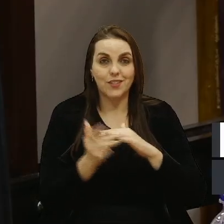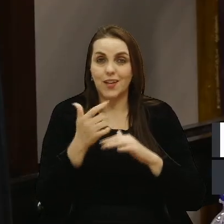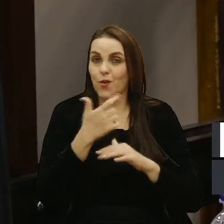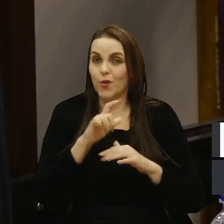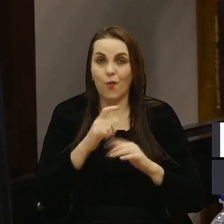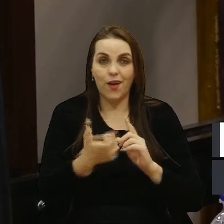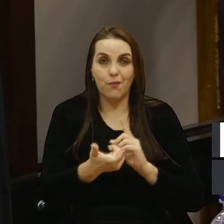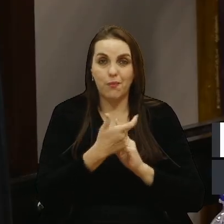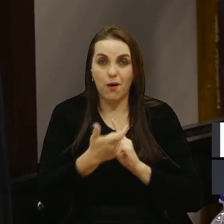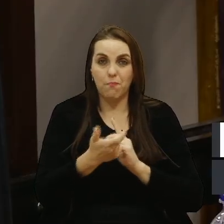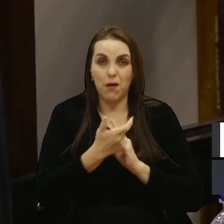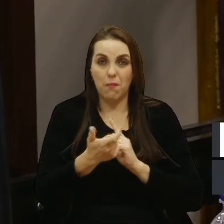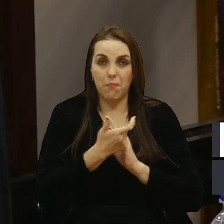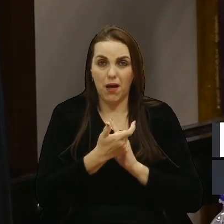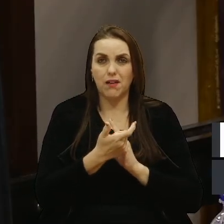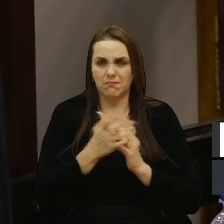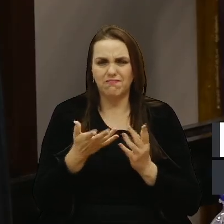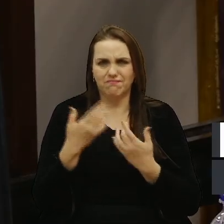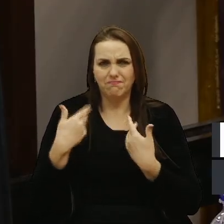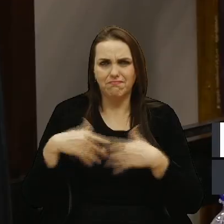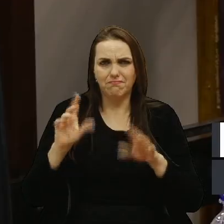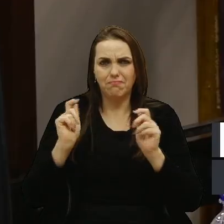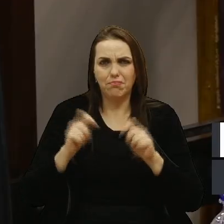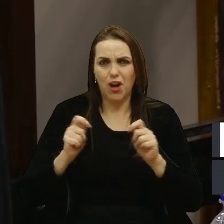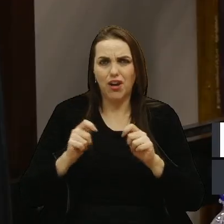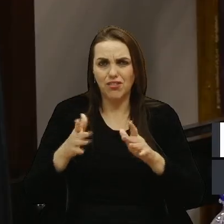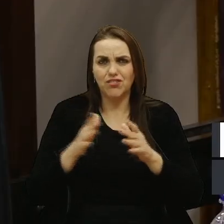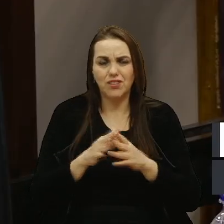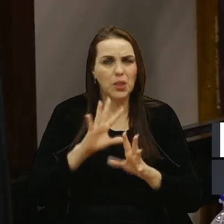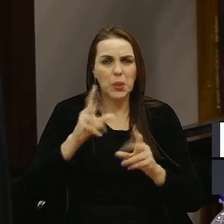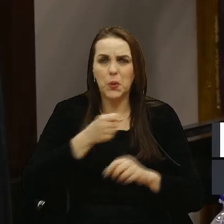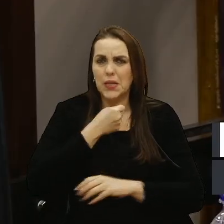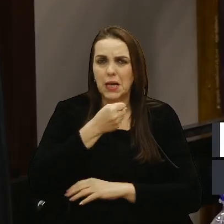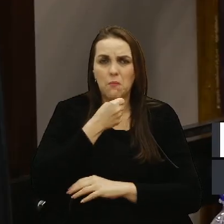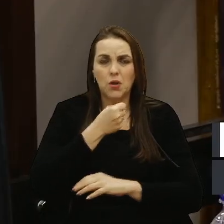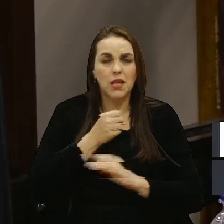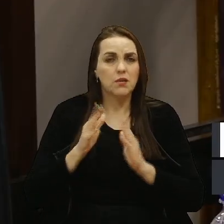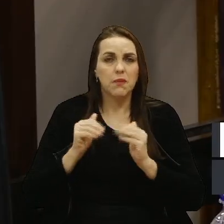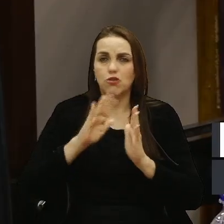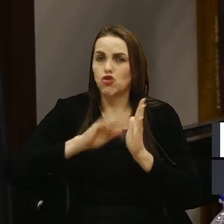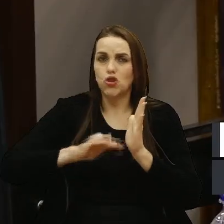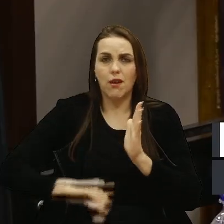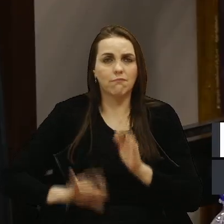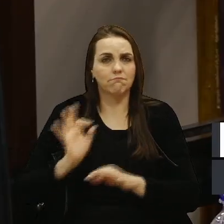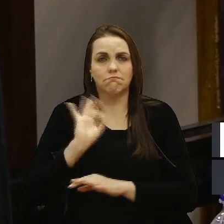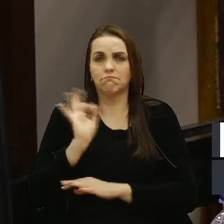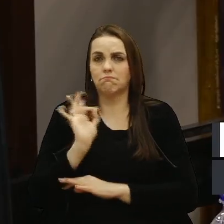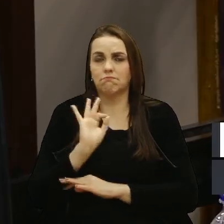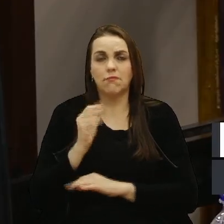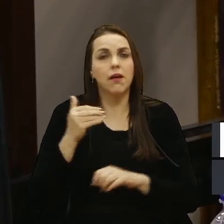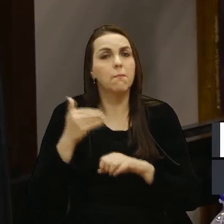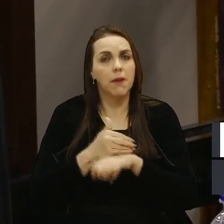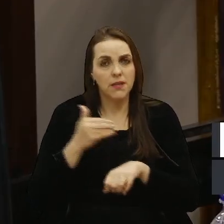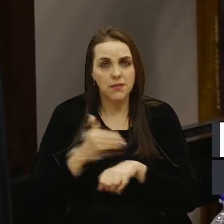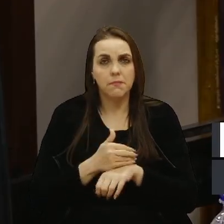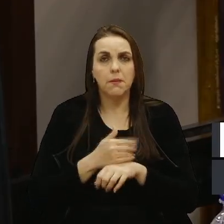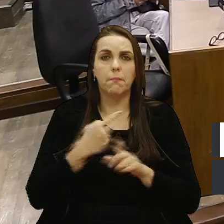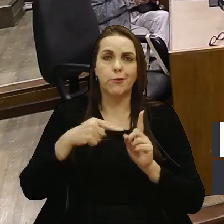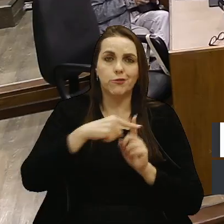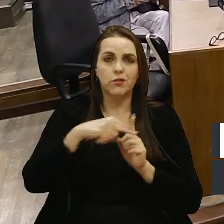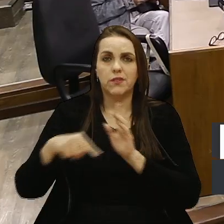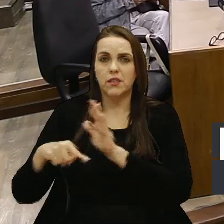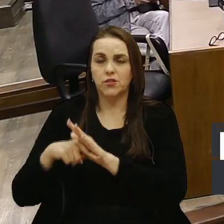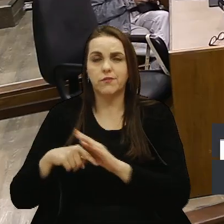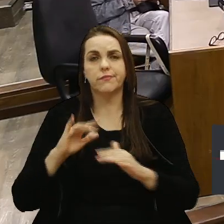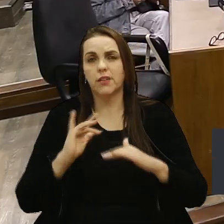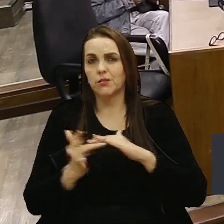Faz parte apanhar. Meus haters eu deixo lá. Em todas as reportagens não peço para retirar comentário nenhum e deixo lá, porque faz parte, né? Muito obrigado, vereador.